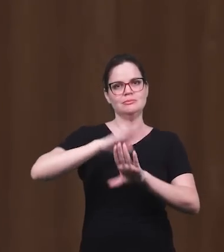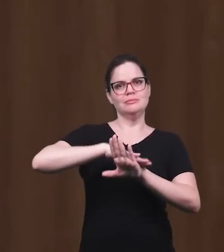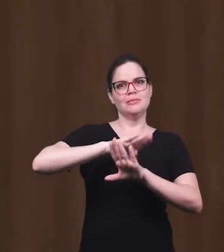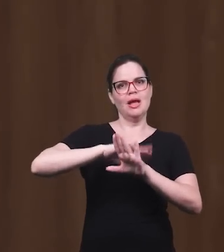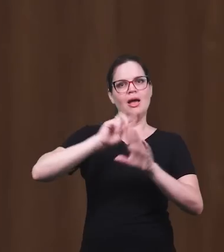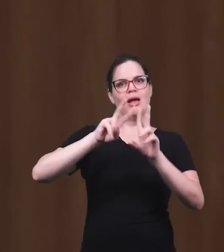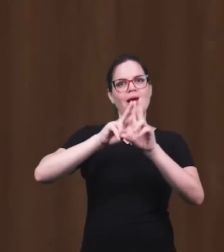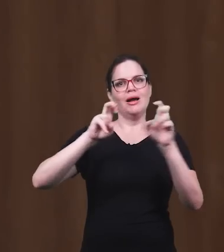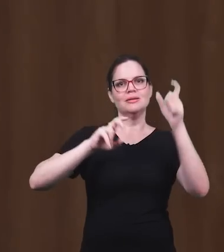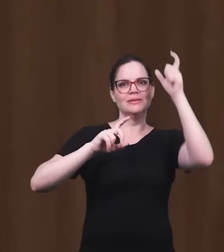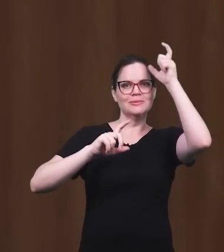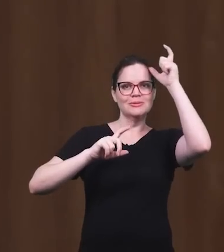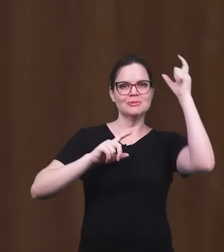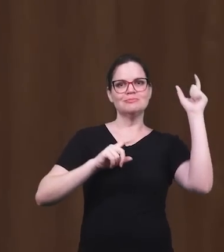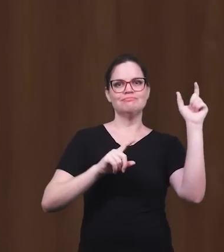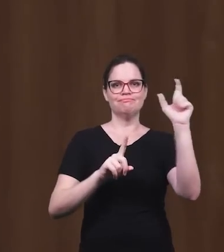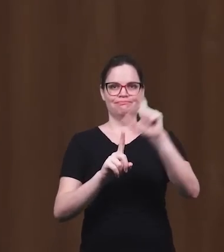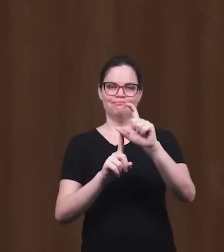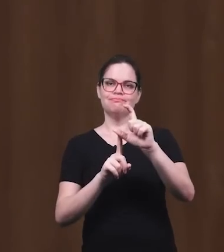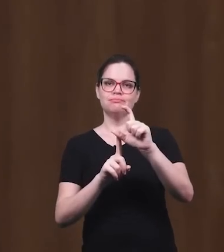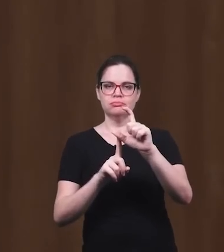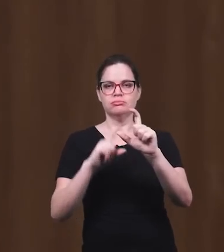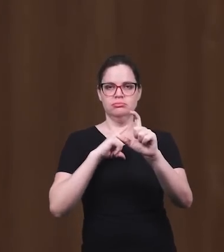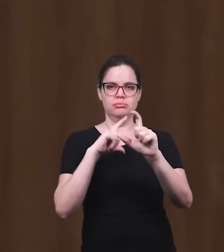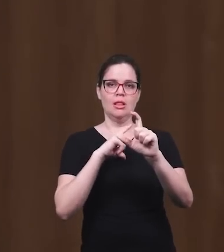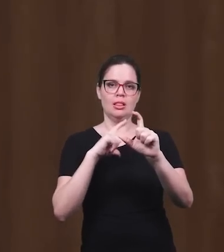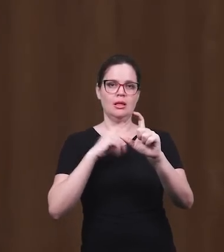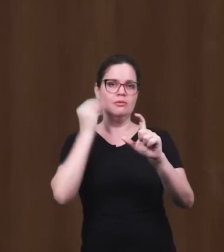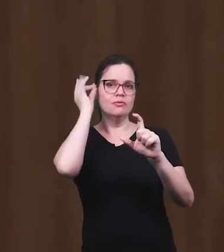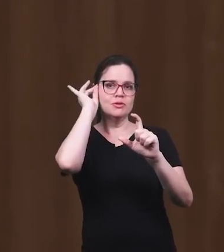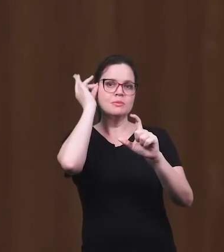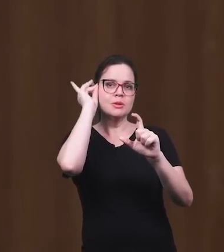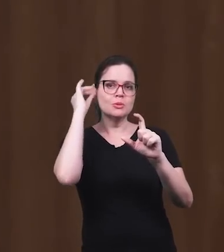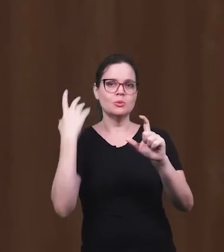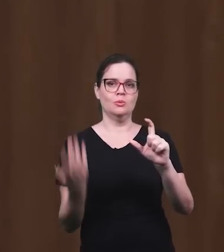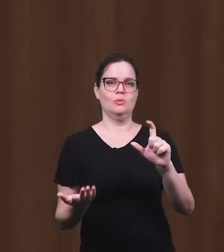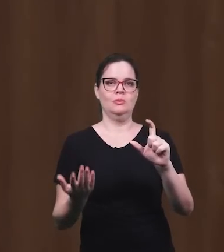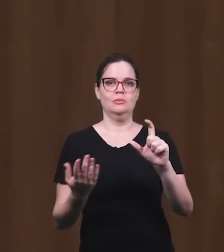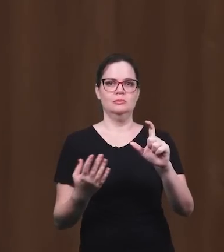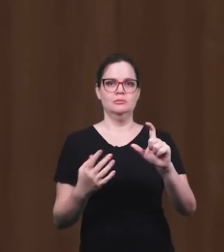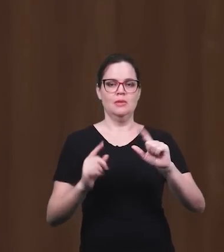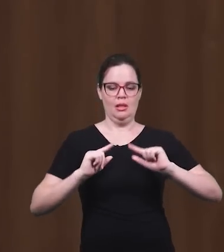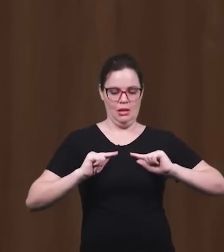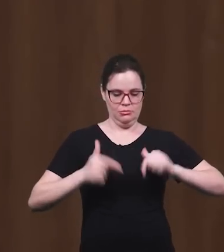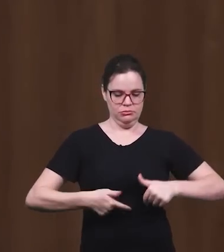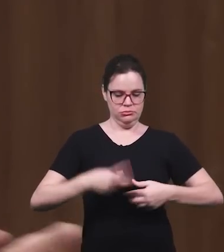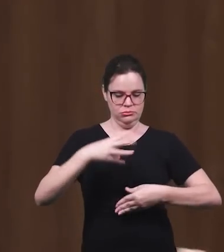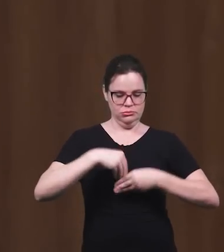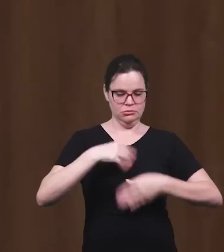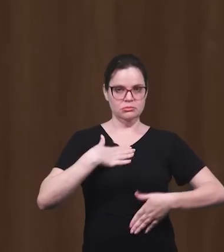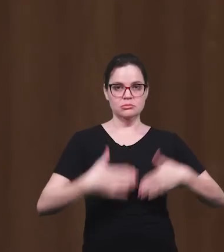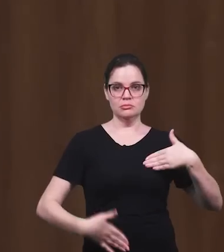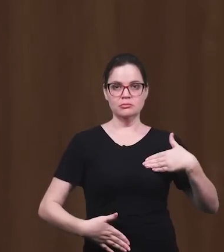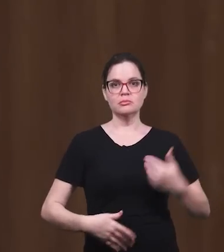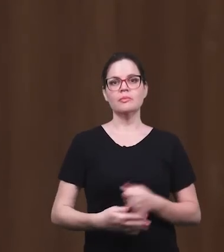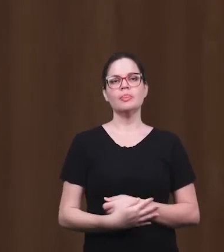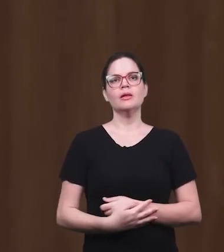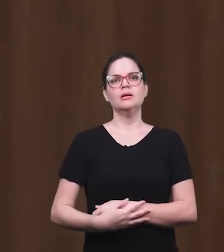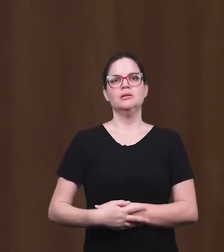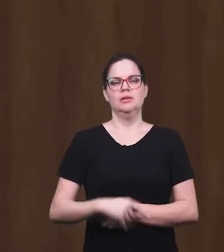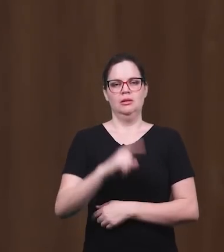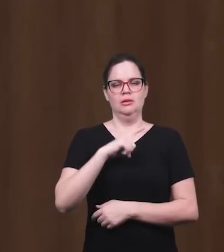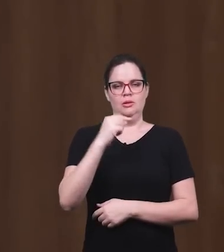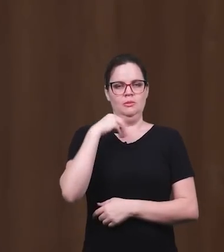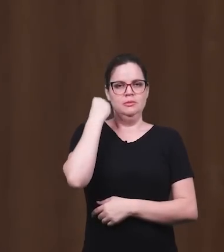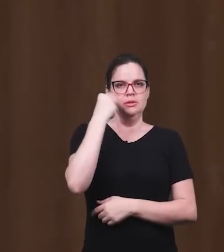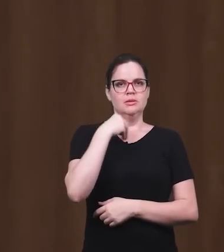pode ser de fundo espiritual, uma opressão que entrou e que está agindo no físico. Você sabe, Josias, que tem uma experiência